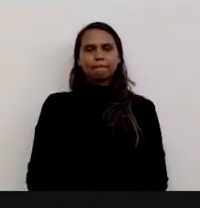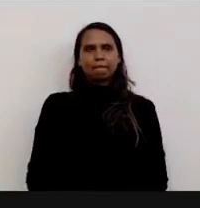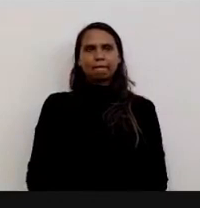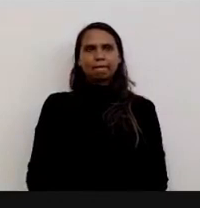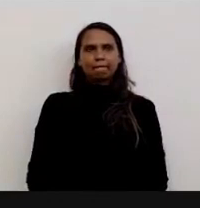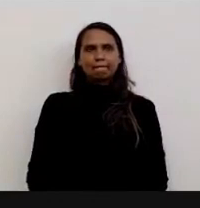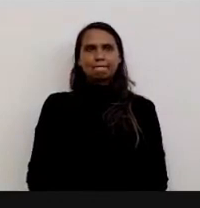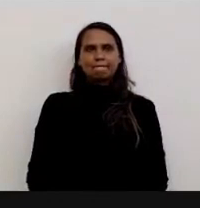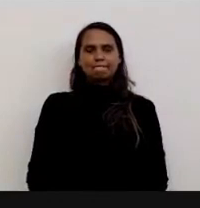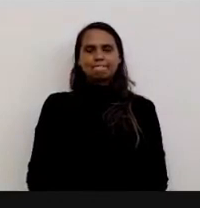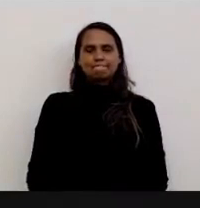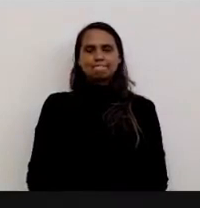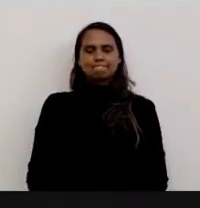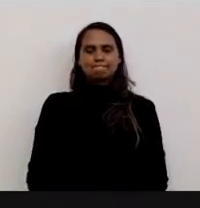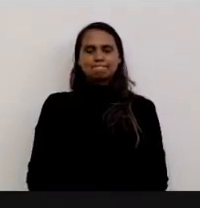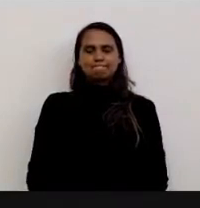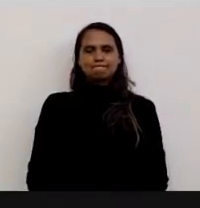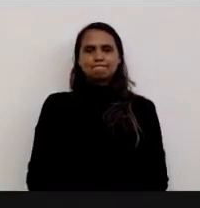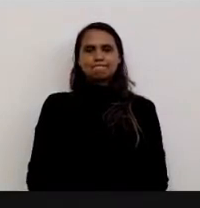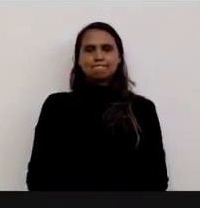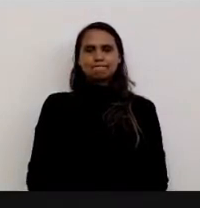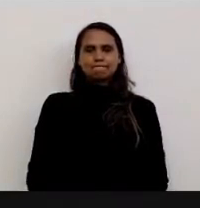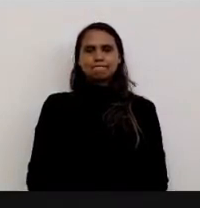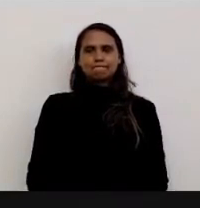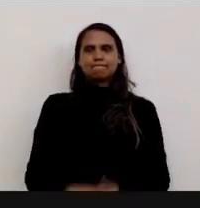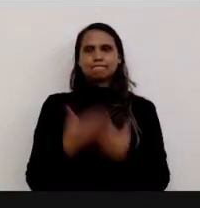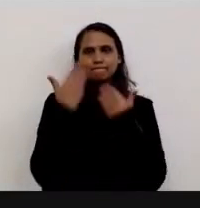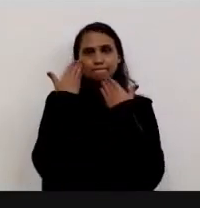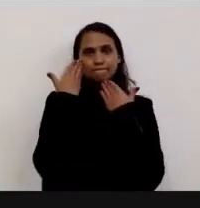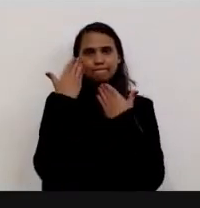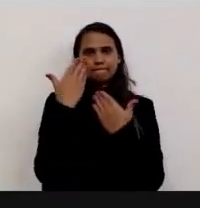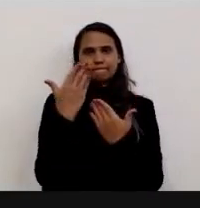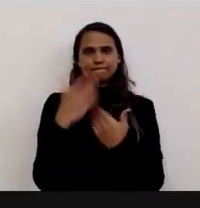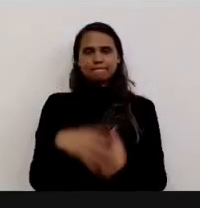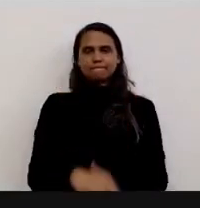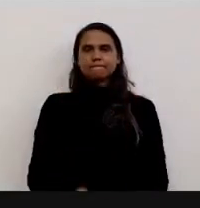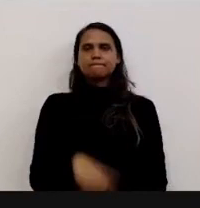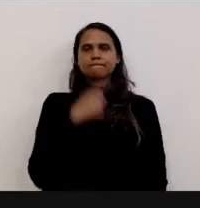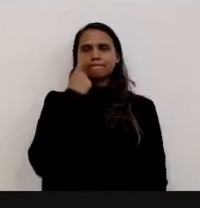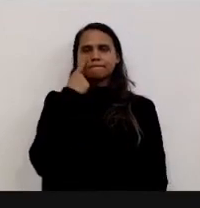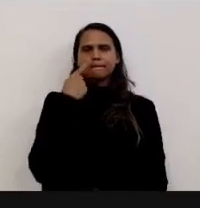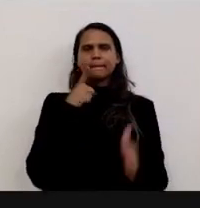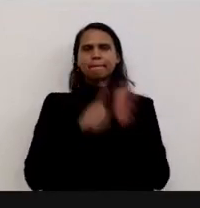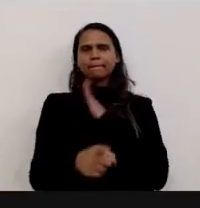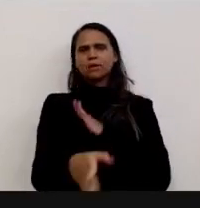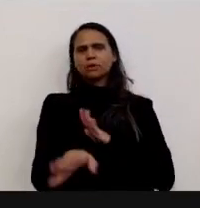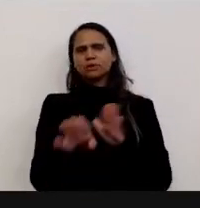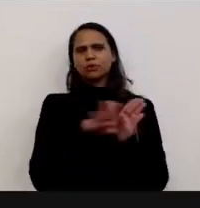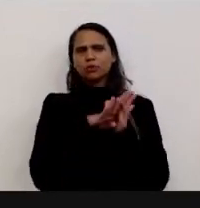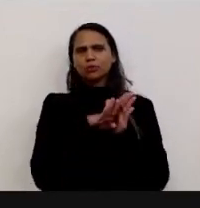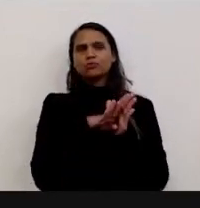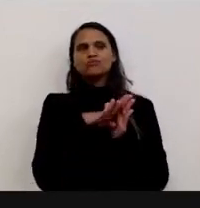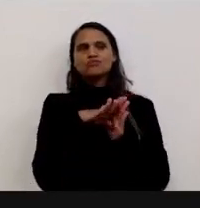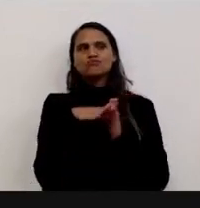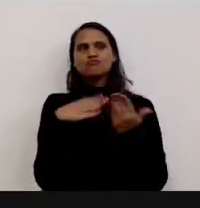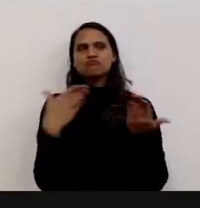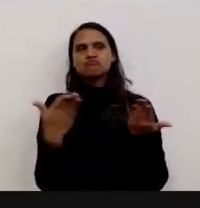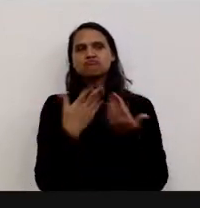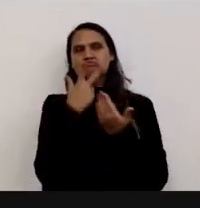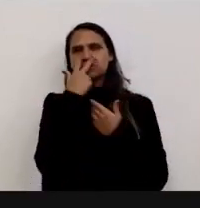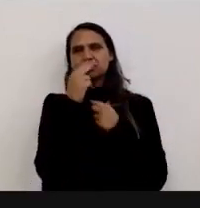Ok, obrigado, Arthur. Deixa eu ver se chegou mais alguma pergunta aqui. O pessoal está tímido